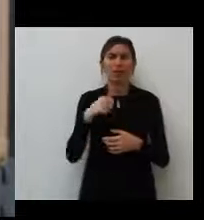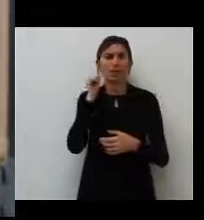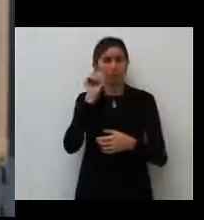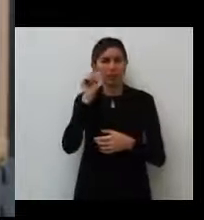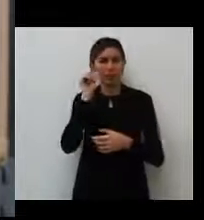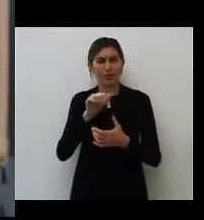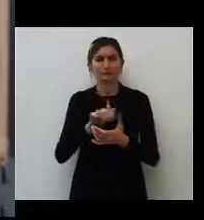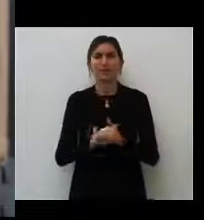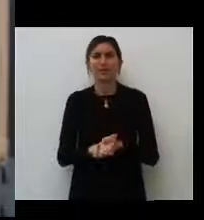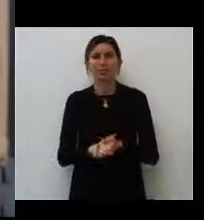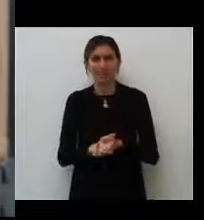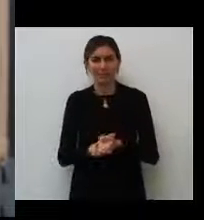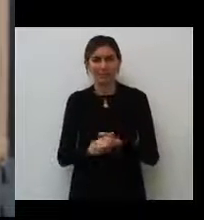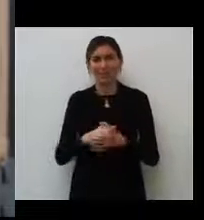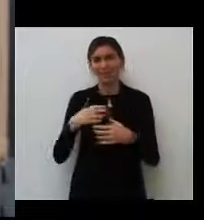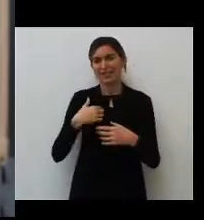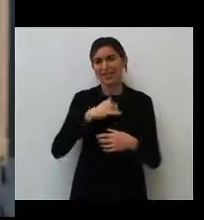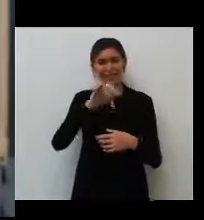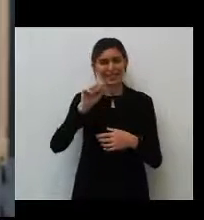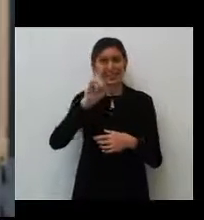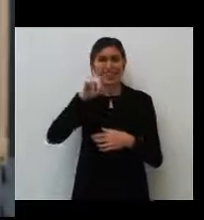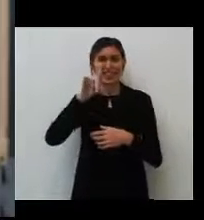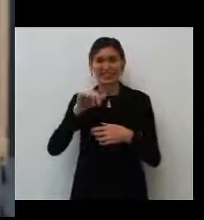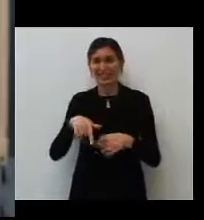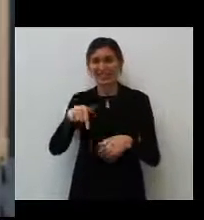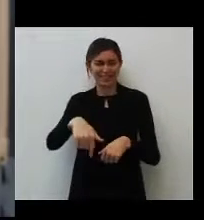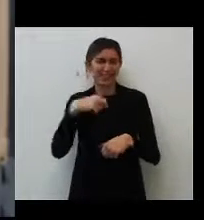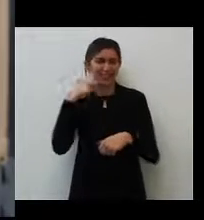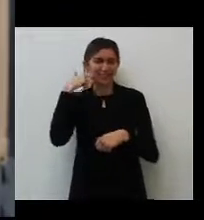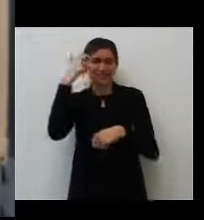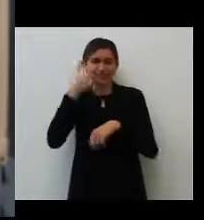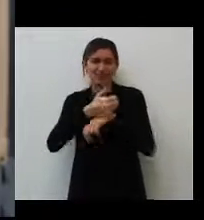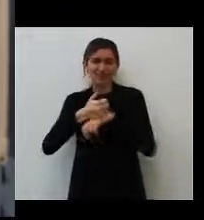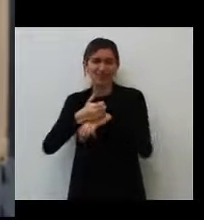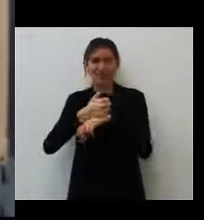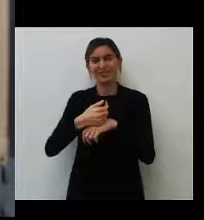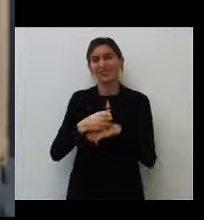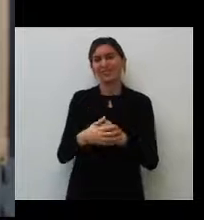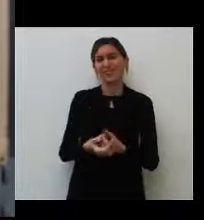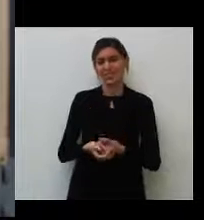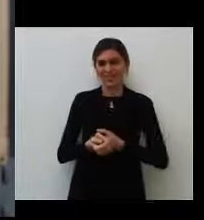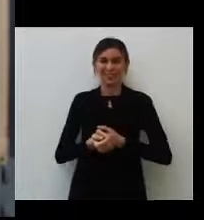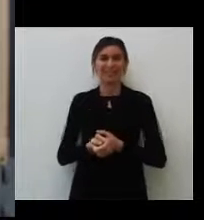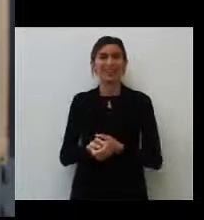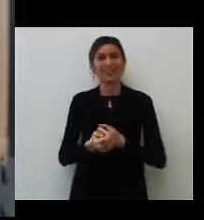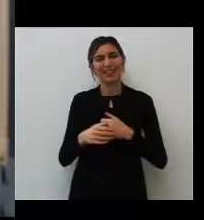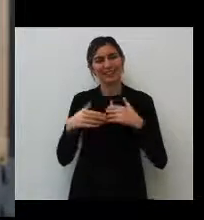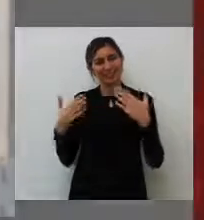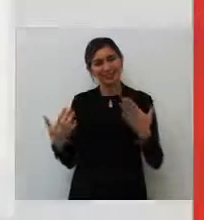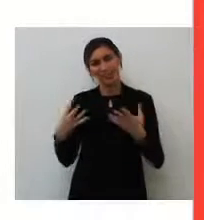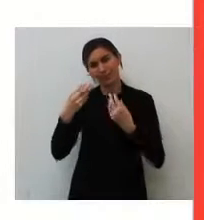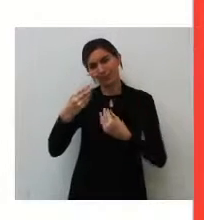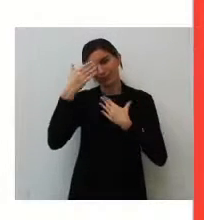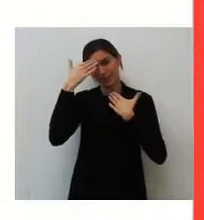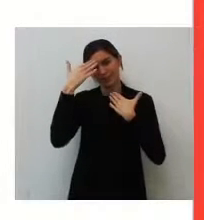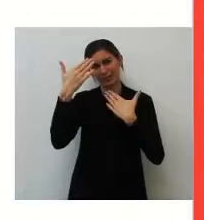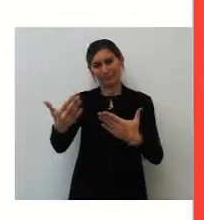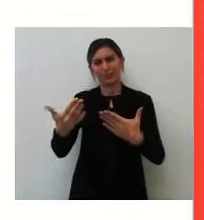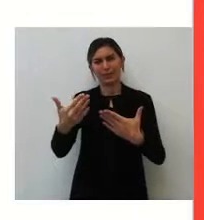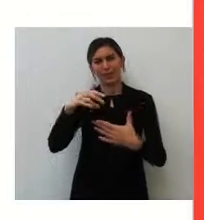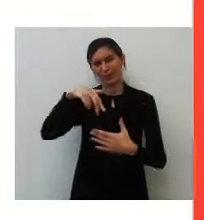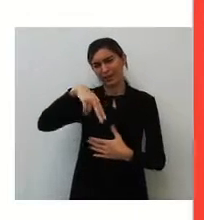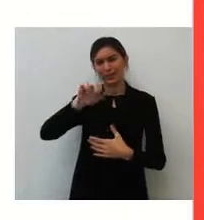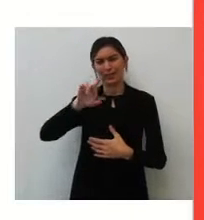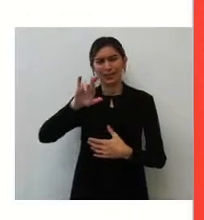aí a ideia é grande para você não ficar aqui com vergonha vem para casa do povo de ver então muito obrigada